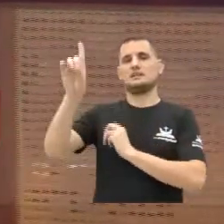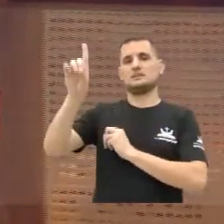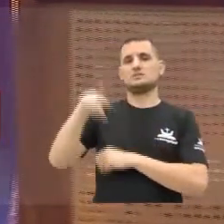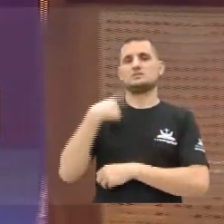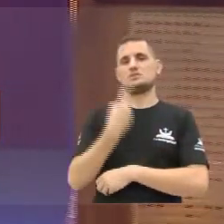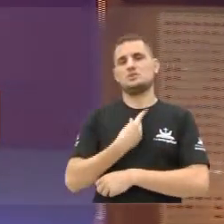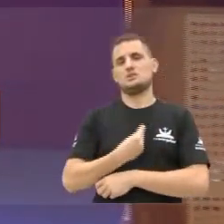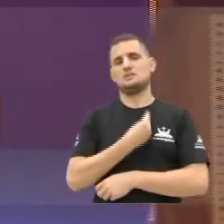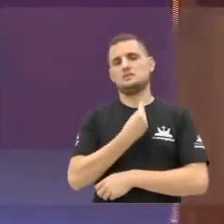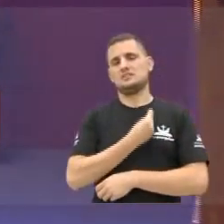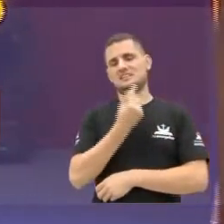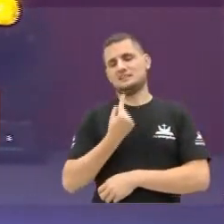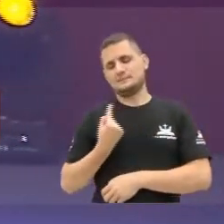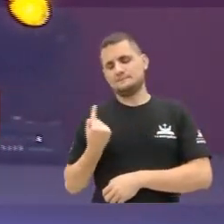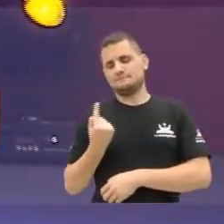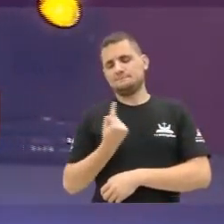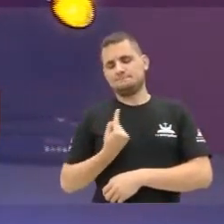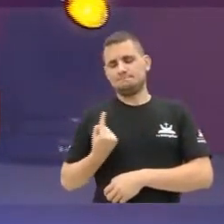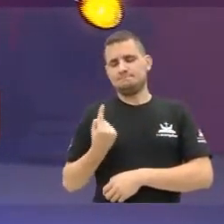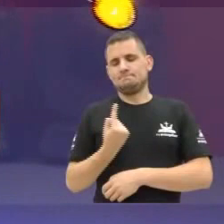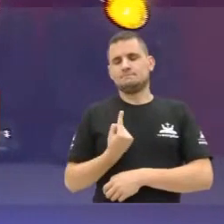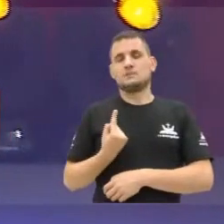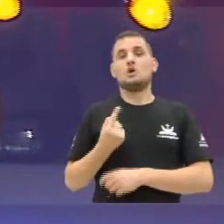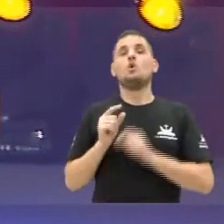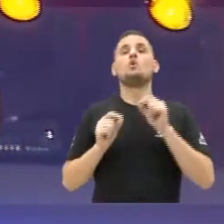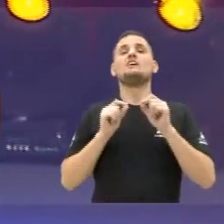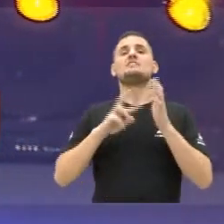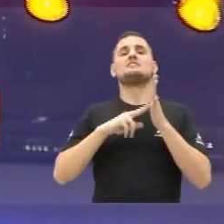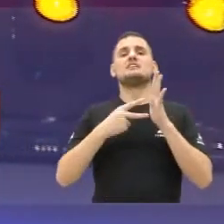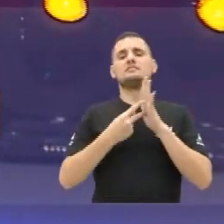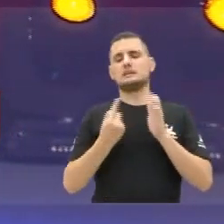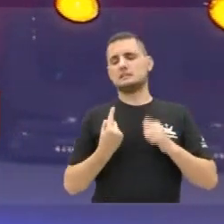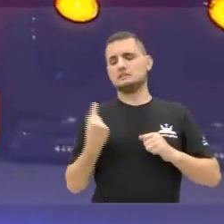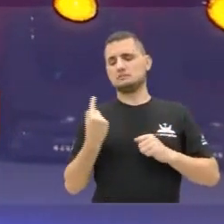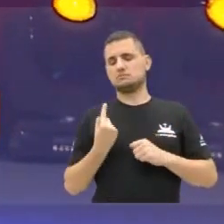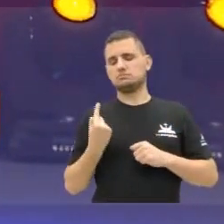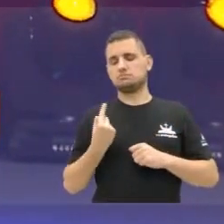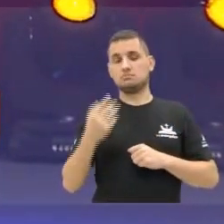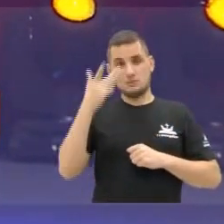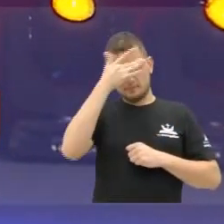Gente, o que é a solidão, senão uma pessoa que se escondeu de Deus?